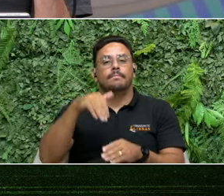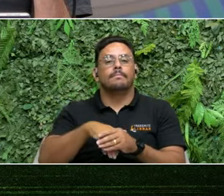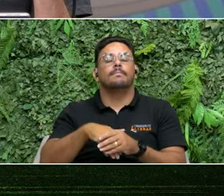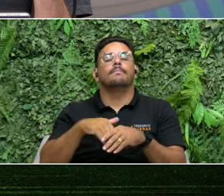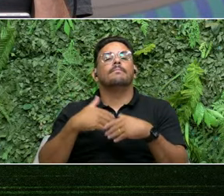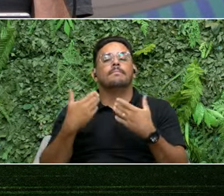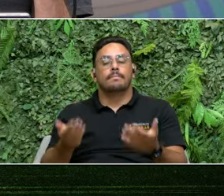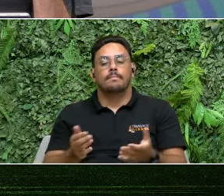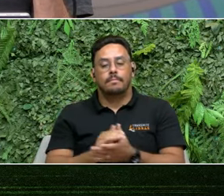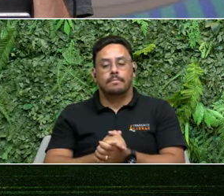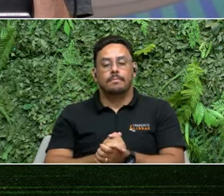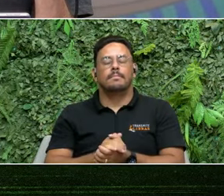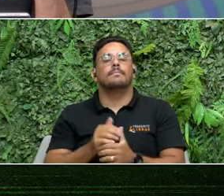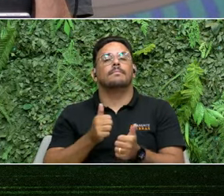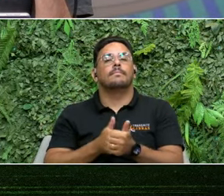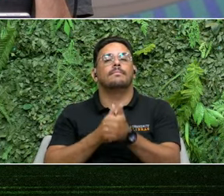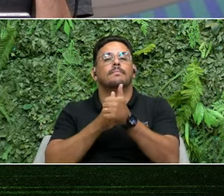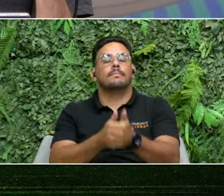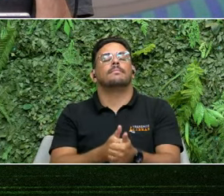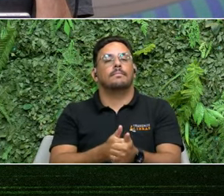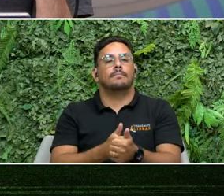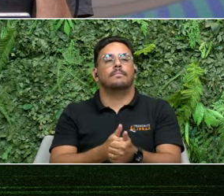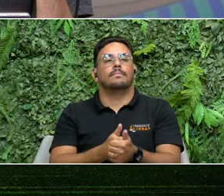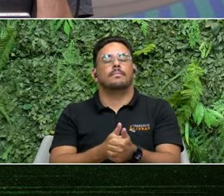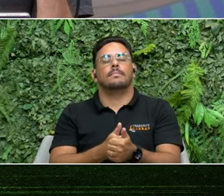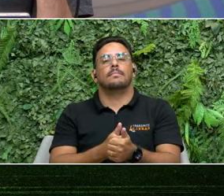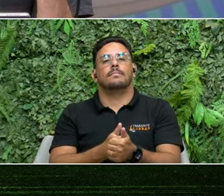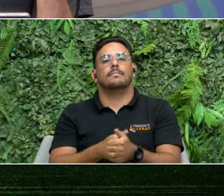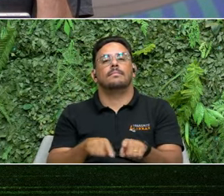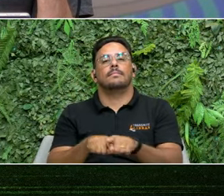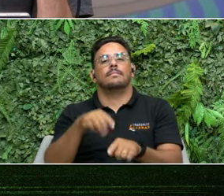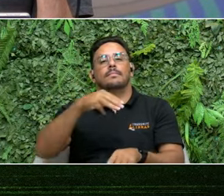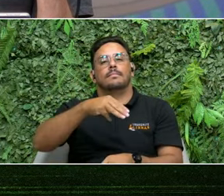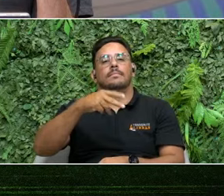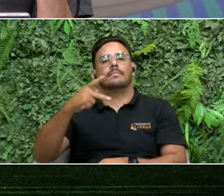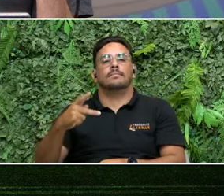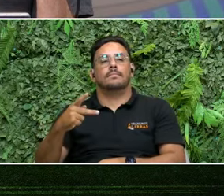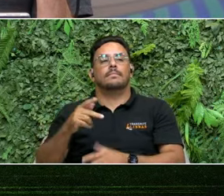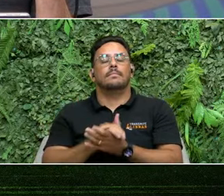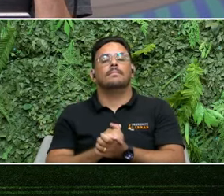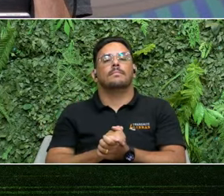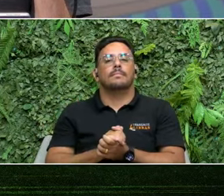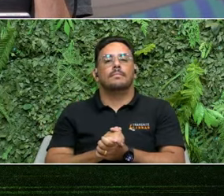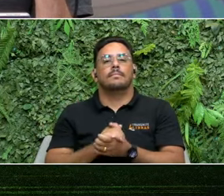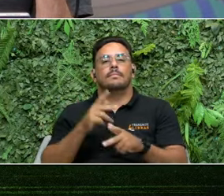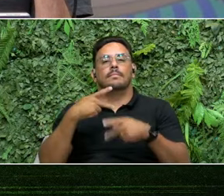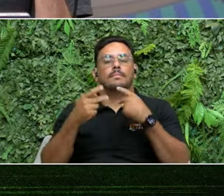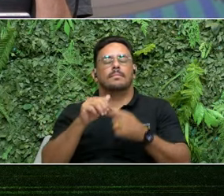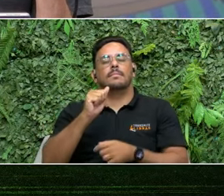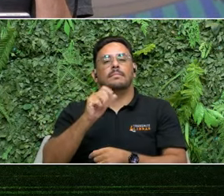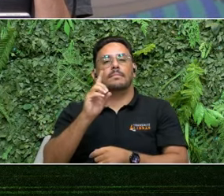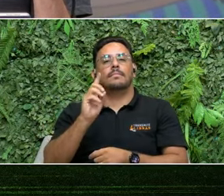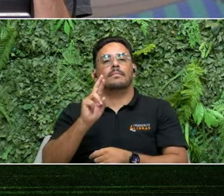voto acompanha os relatores Mateus Pereira Mateus Pereira fala